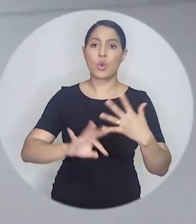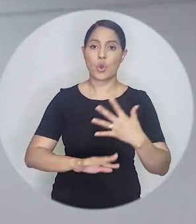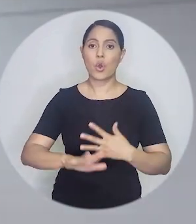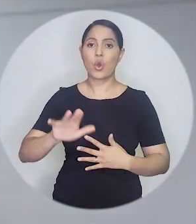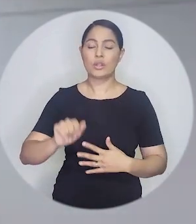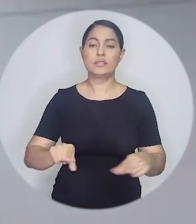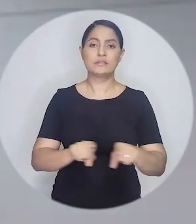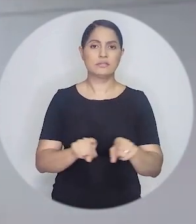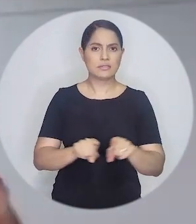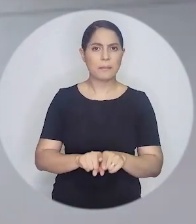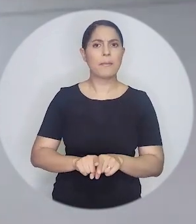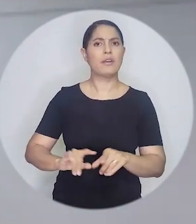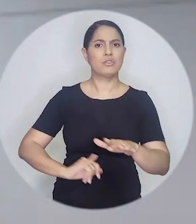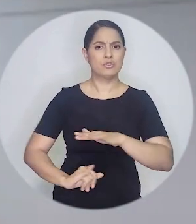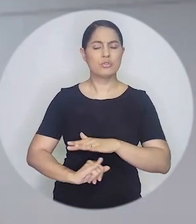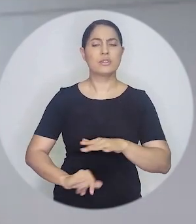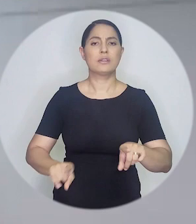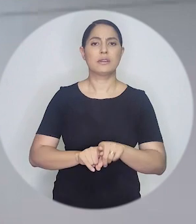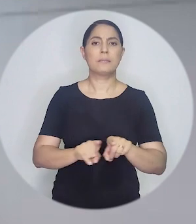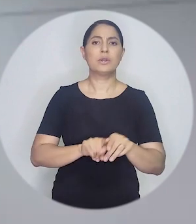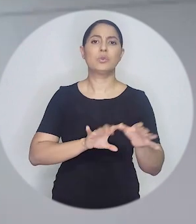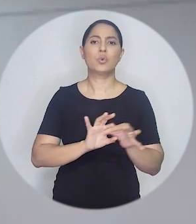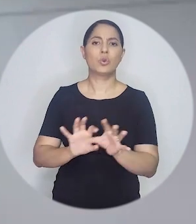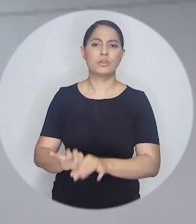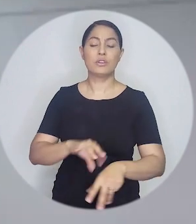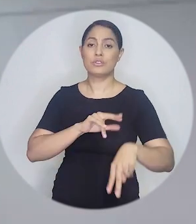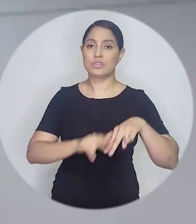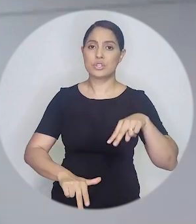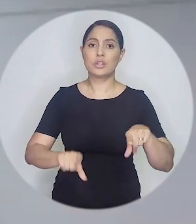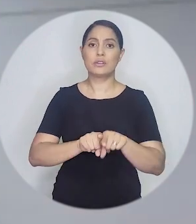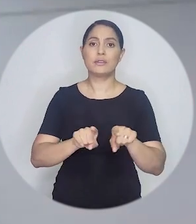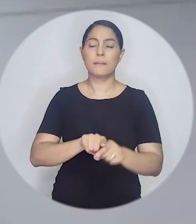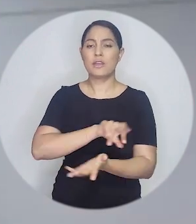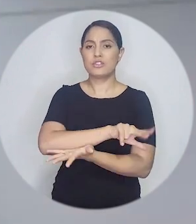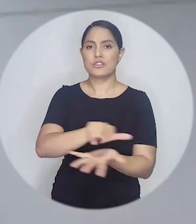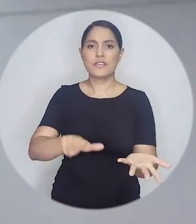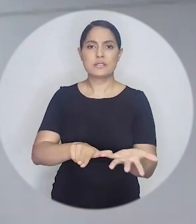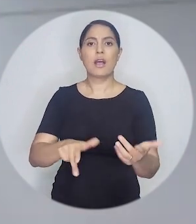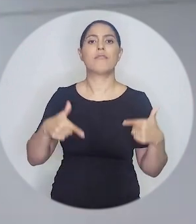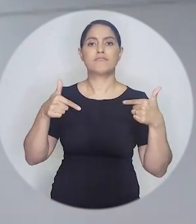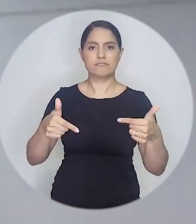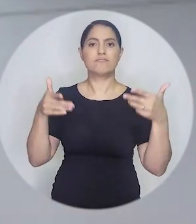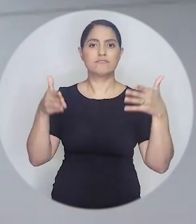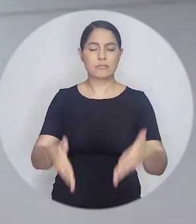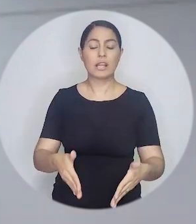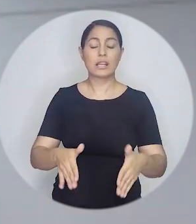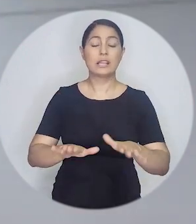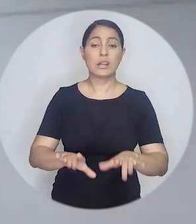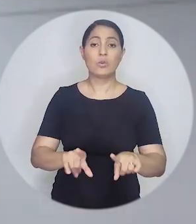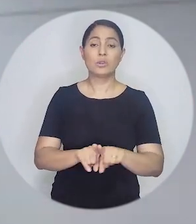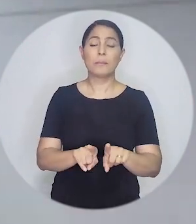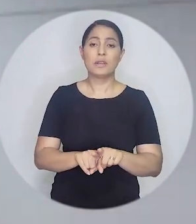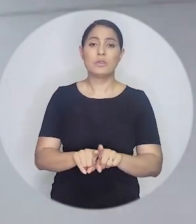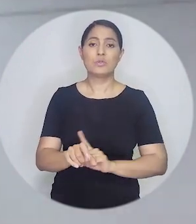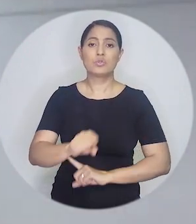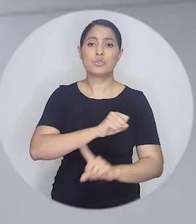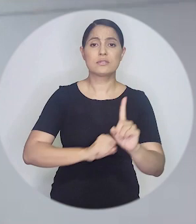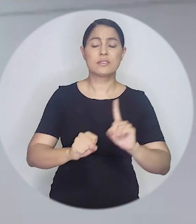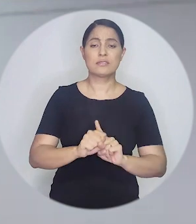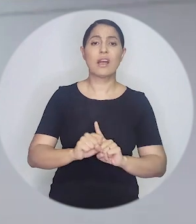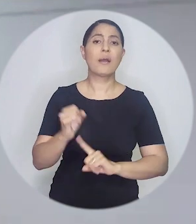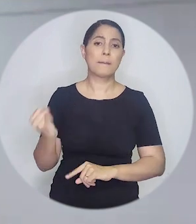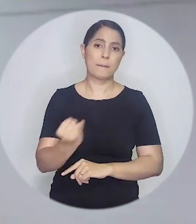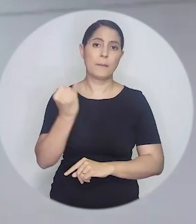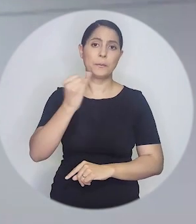democrática mesmo, que está à frente nas discussões de gênero e diversidade. E a aprovação da lei do assédio trouxe algo assim, eu acho que